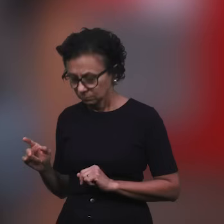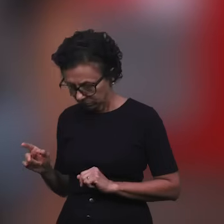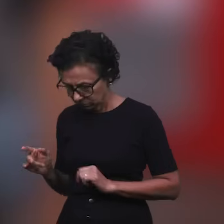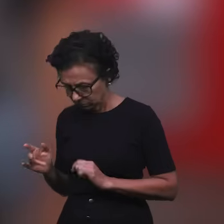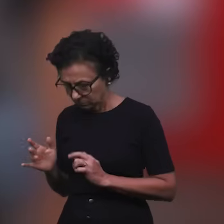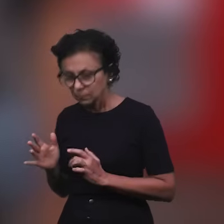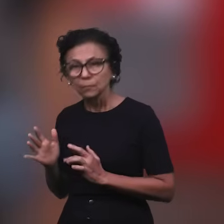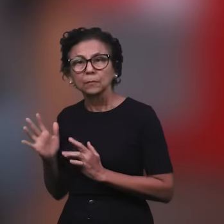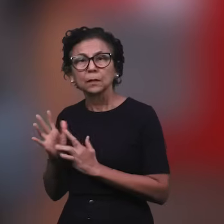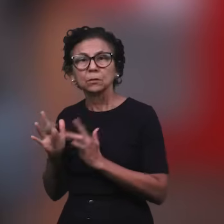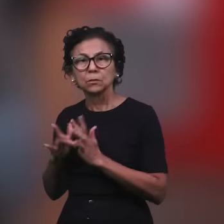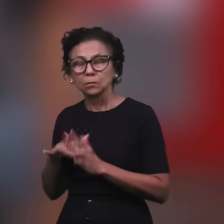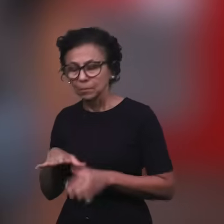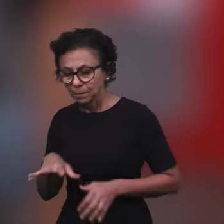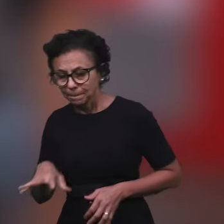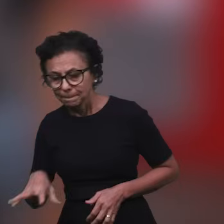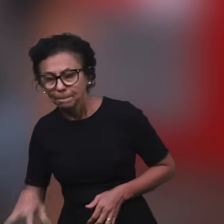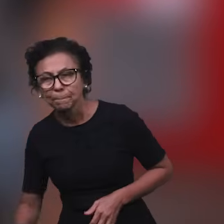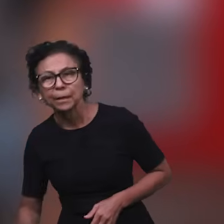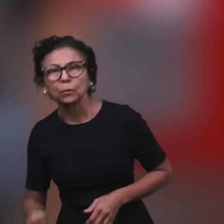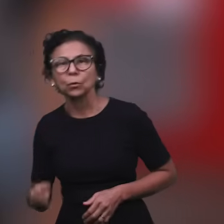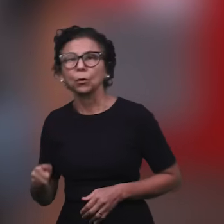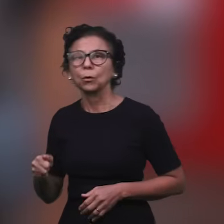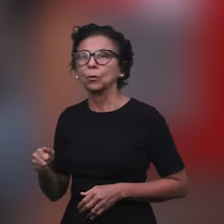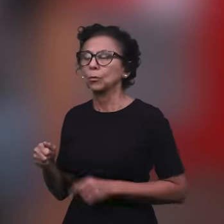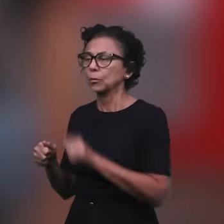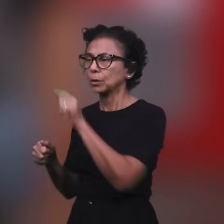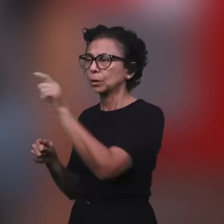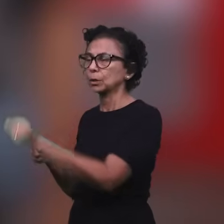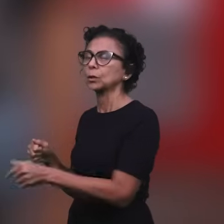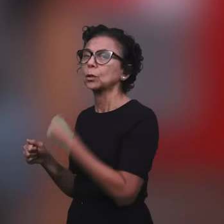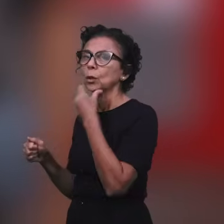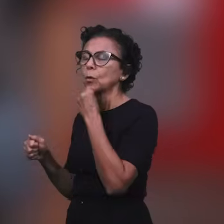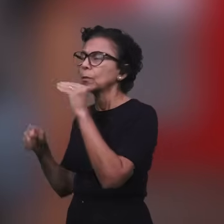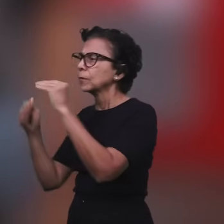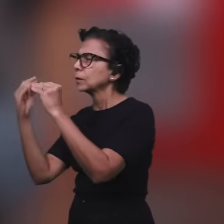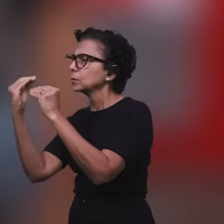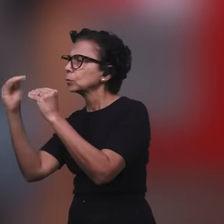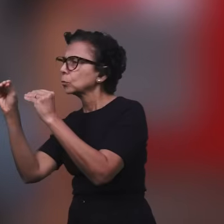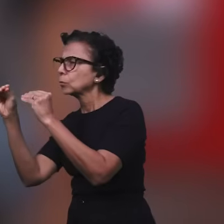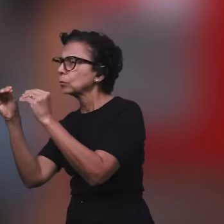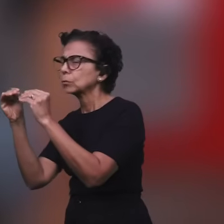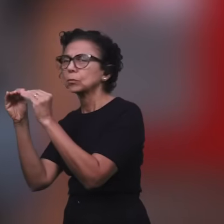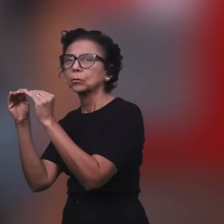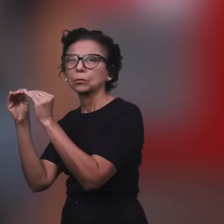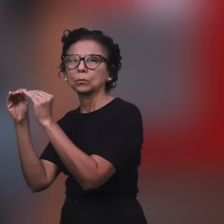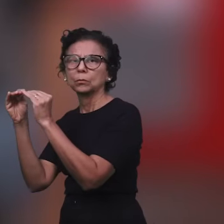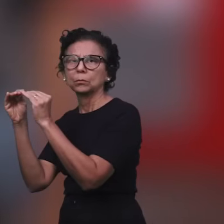daquele fato que tinha acontecido, daquela agressão que havia havido.